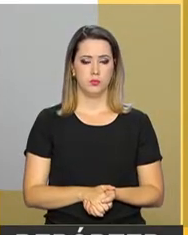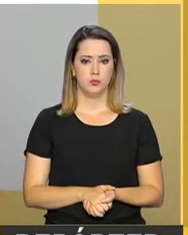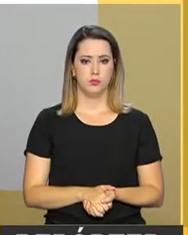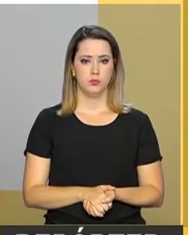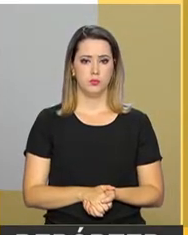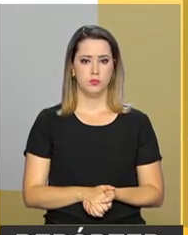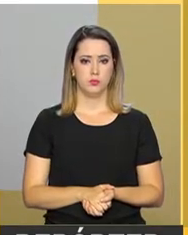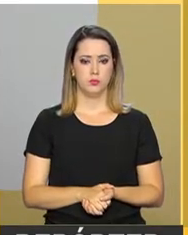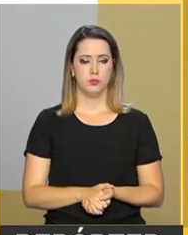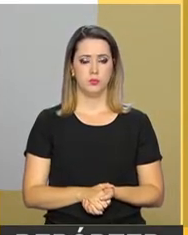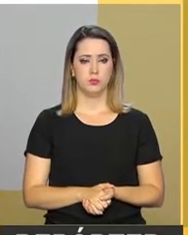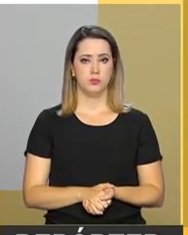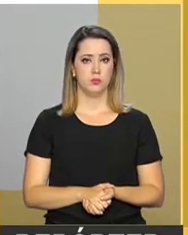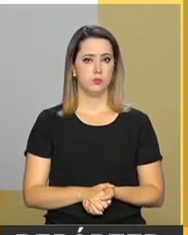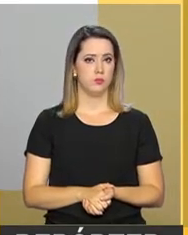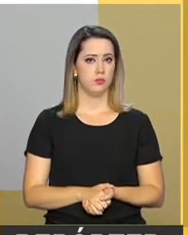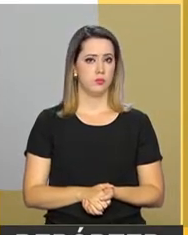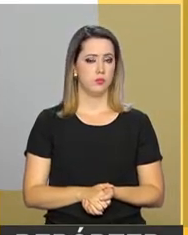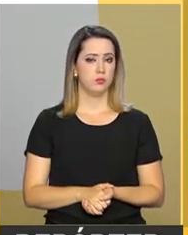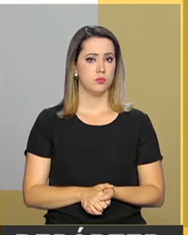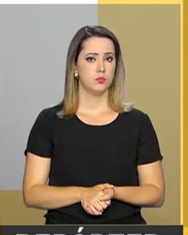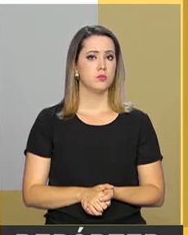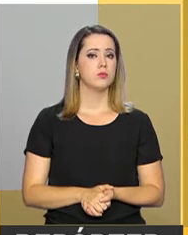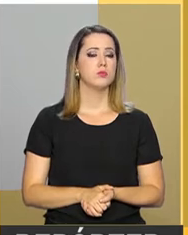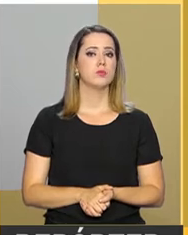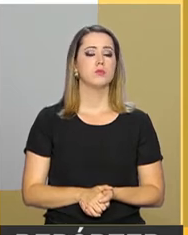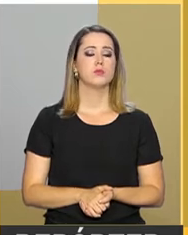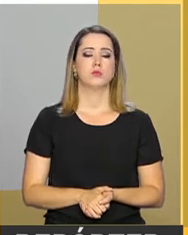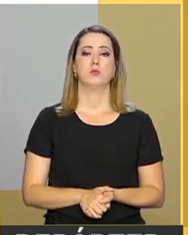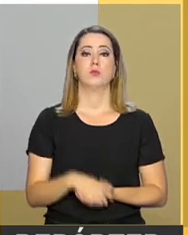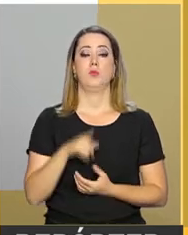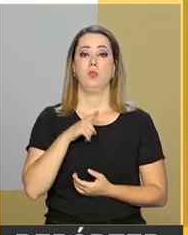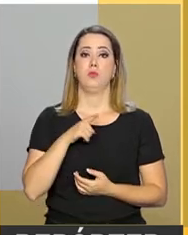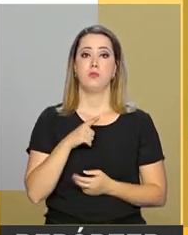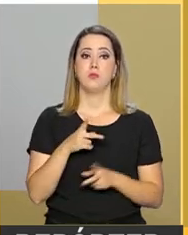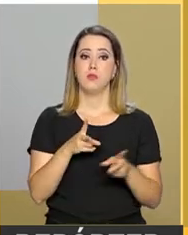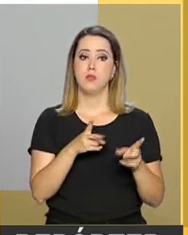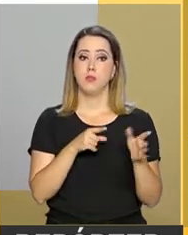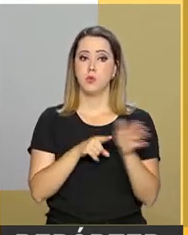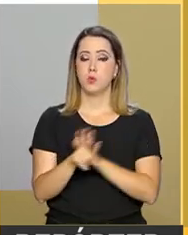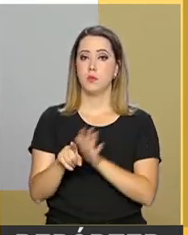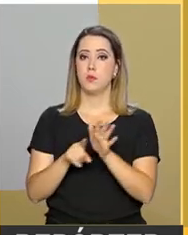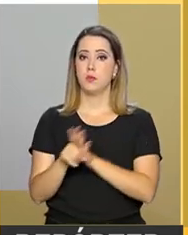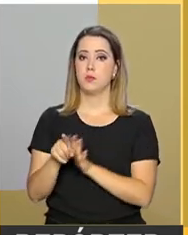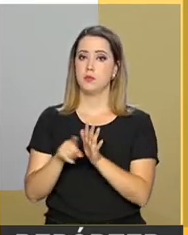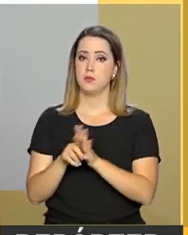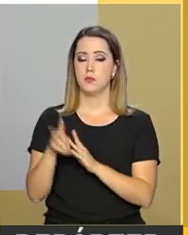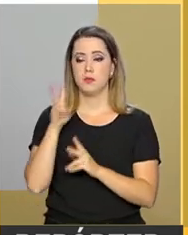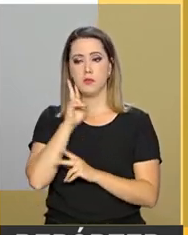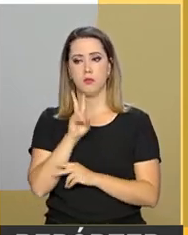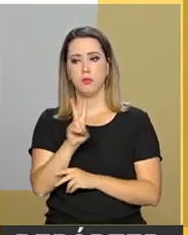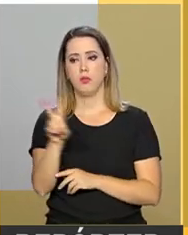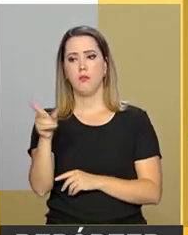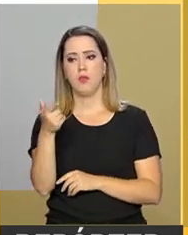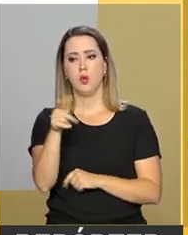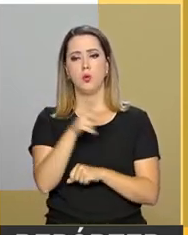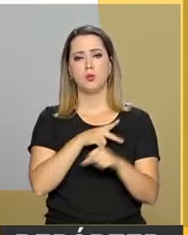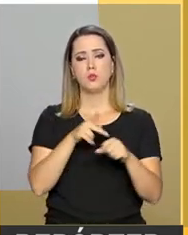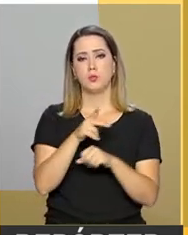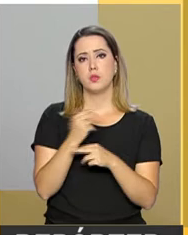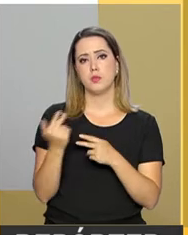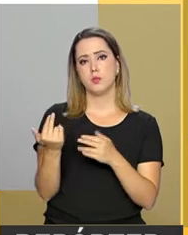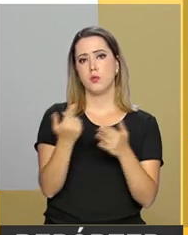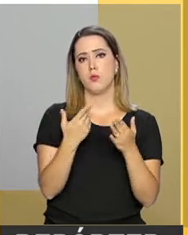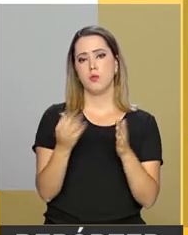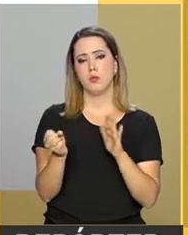Previsões de diversos especialistas, baseado na experiência de outros países, que fizeram uma reforma